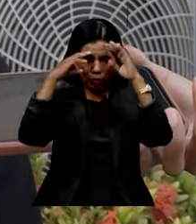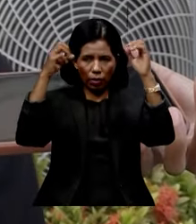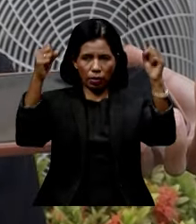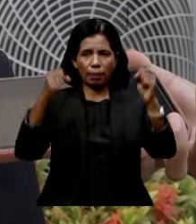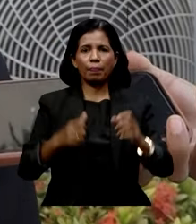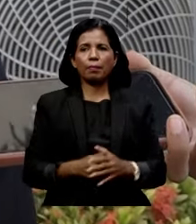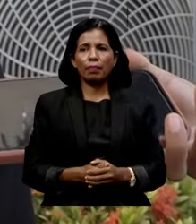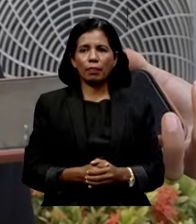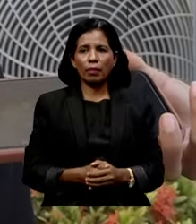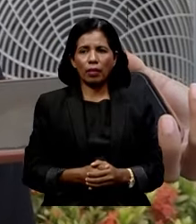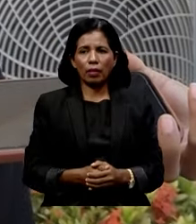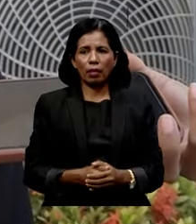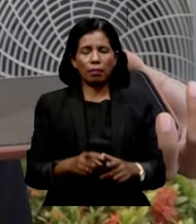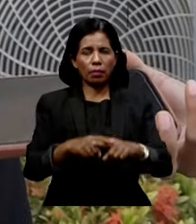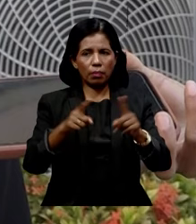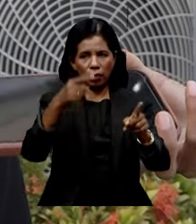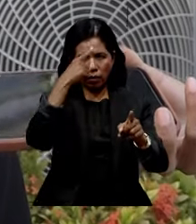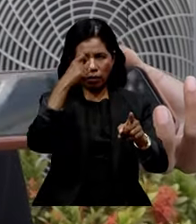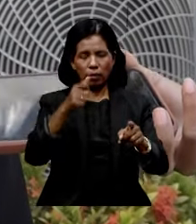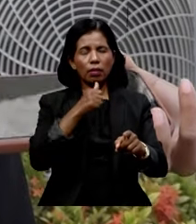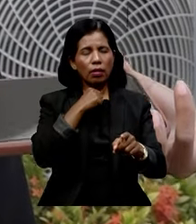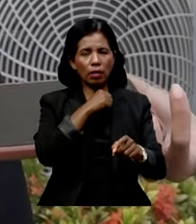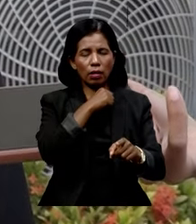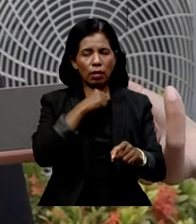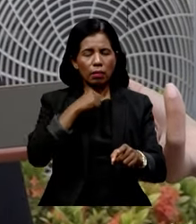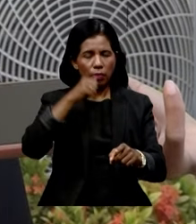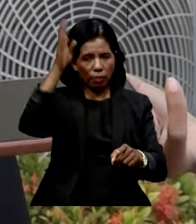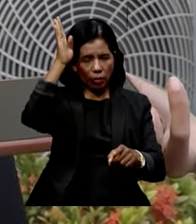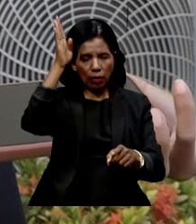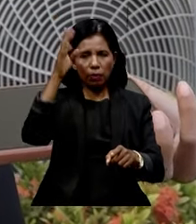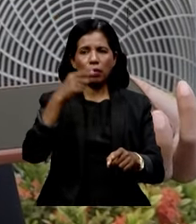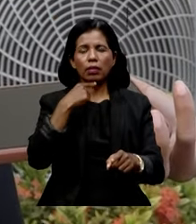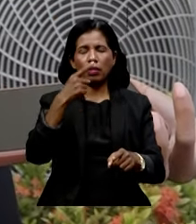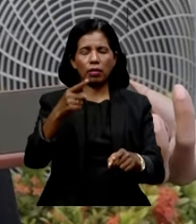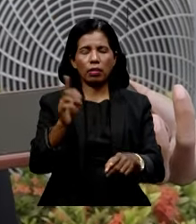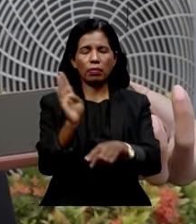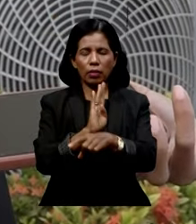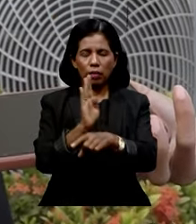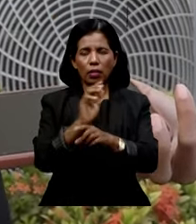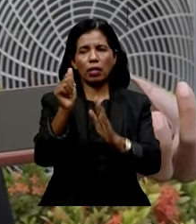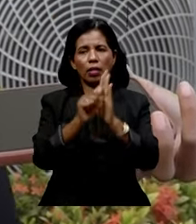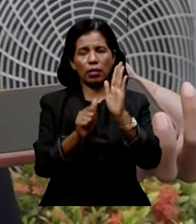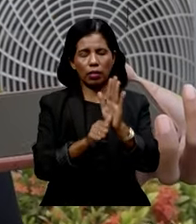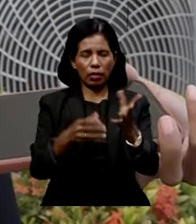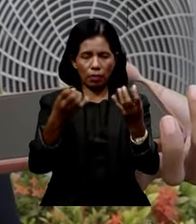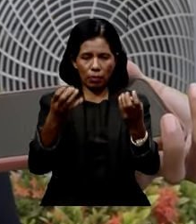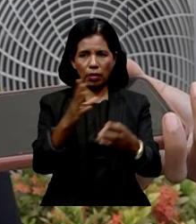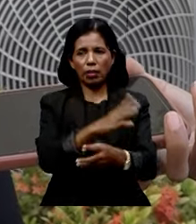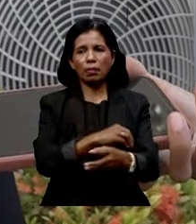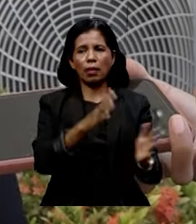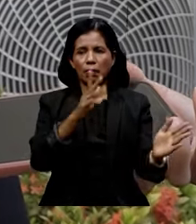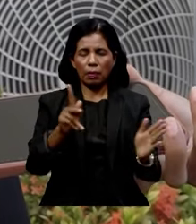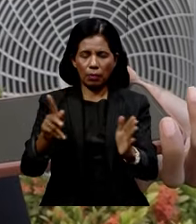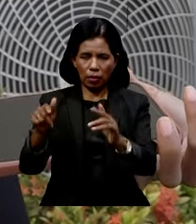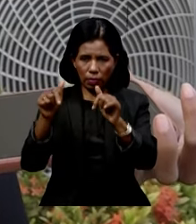Presidencial. E mais vê também a mucardia, a eminência cardial, ocupado a agenda para que a preparação